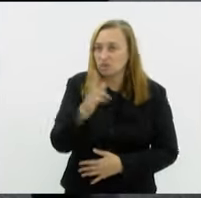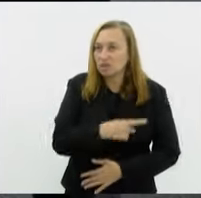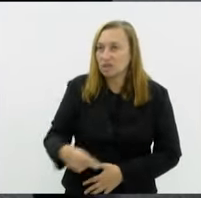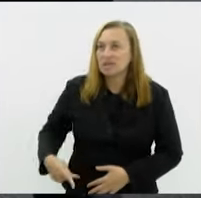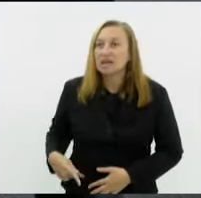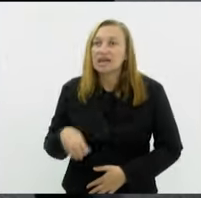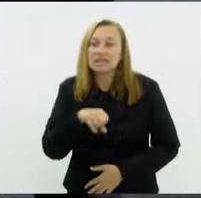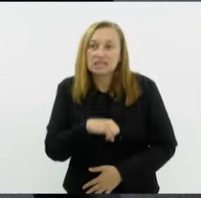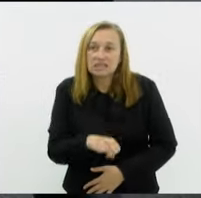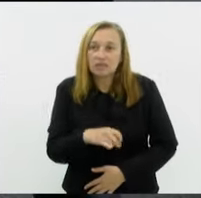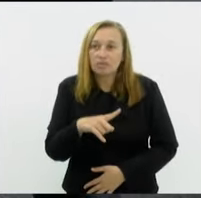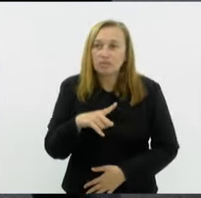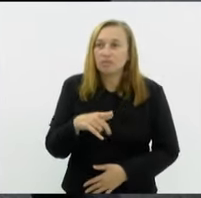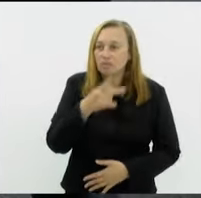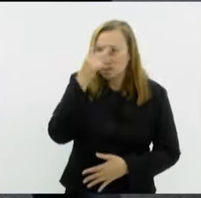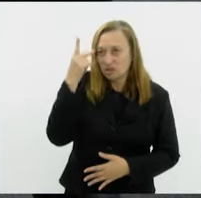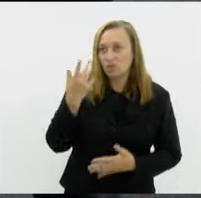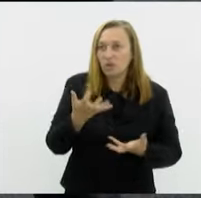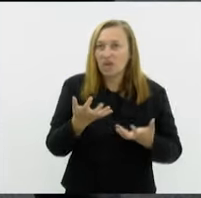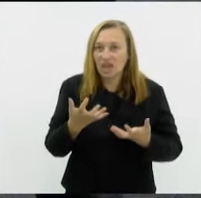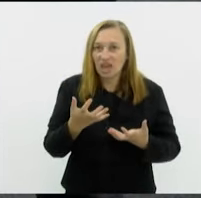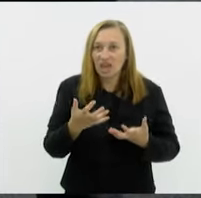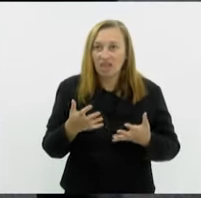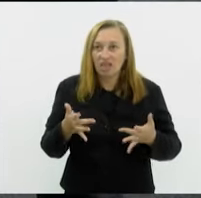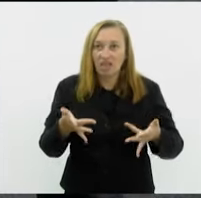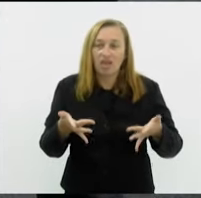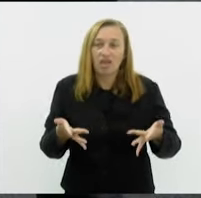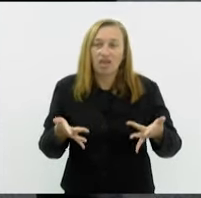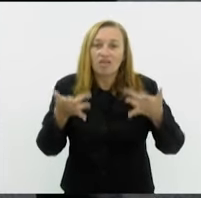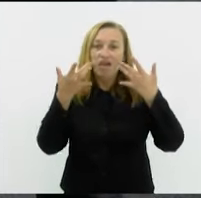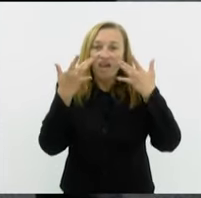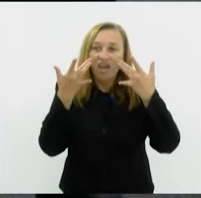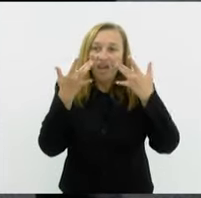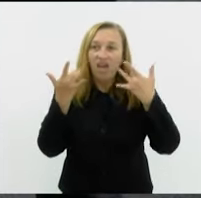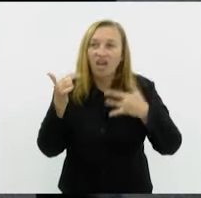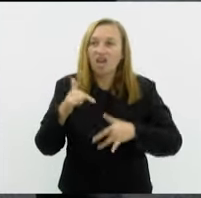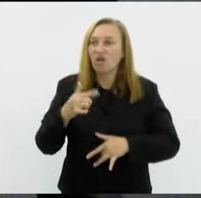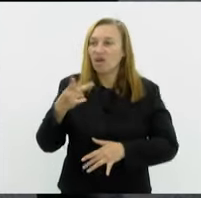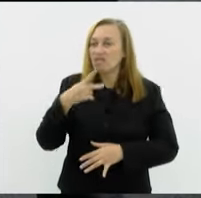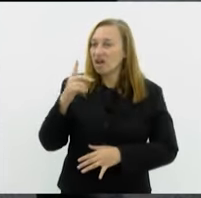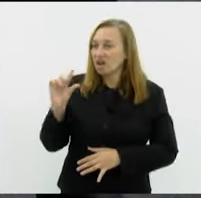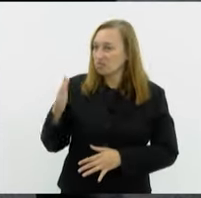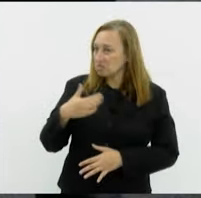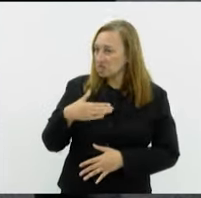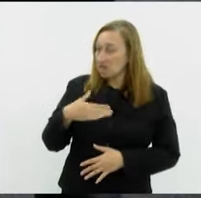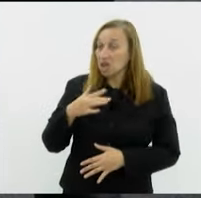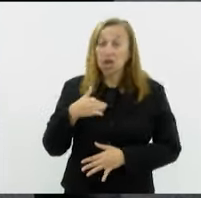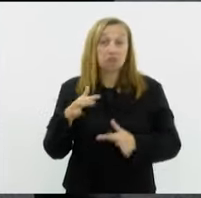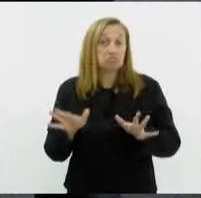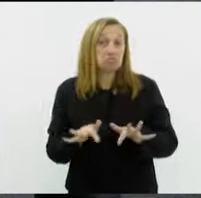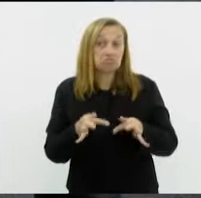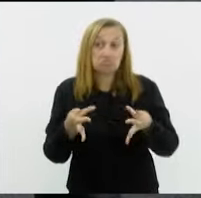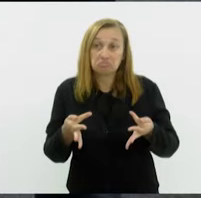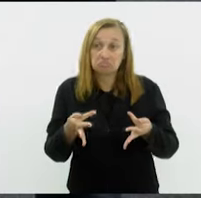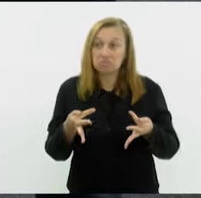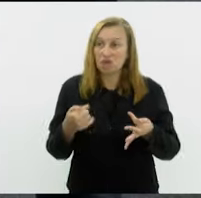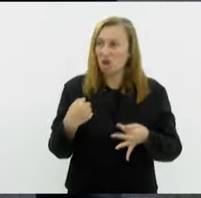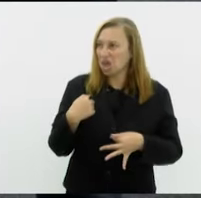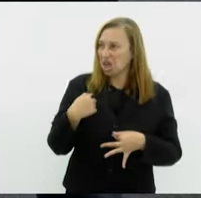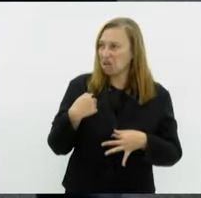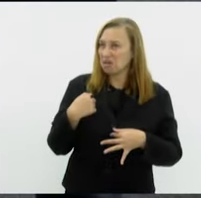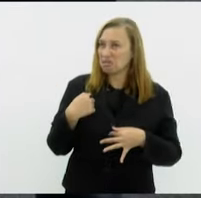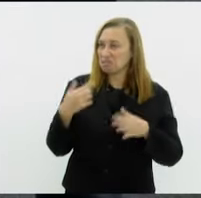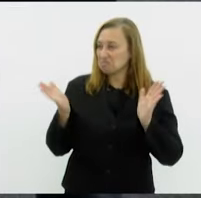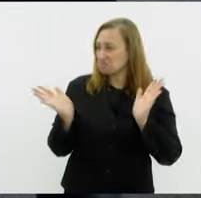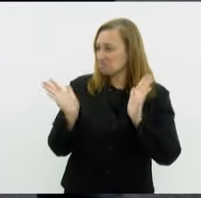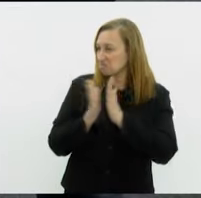se alguém quer aqui fazer espetáculo com um pedaço de minha fala, eu simplesmente não vou ficar batendo